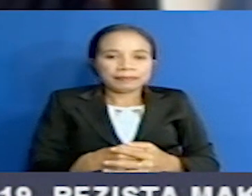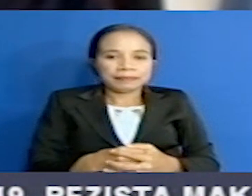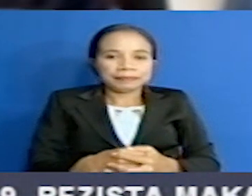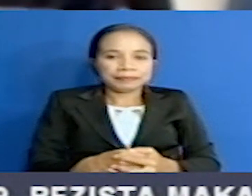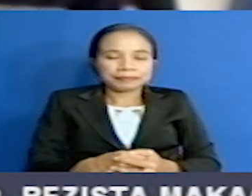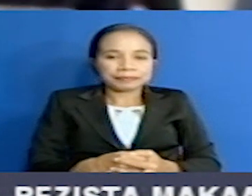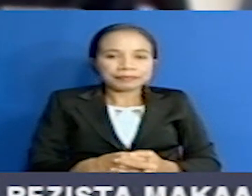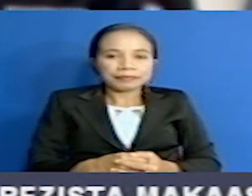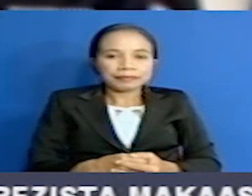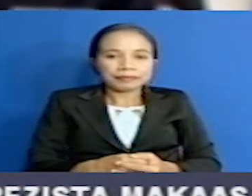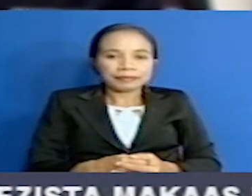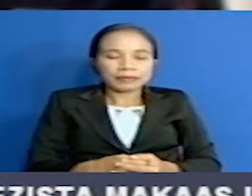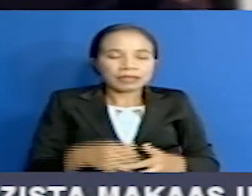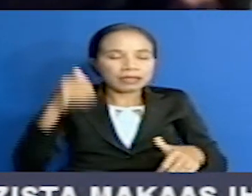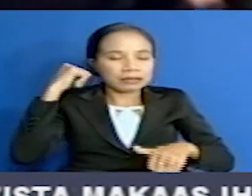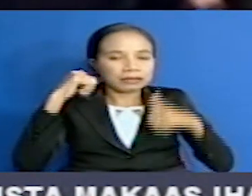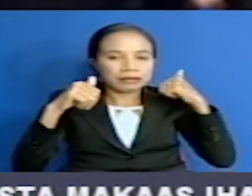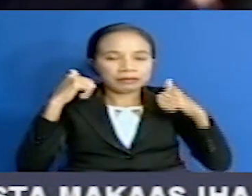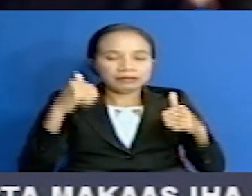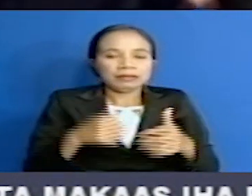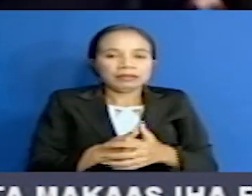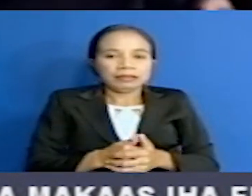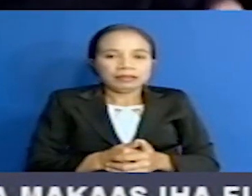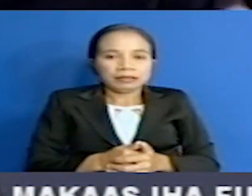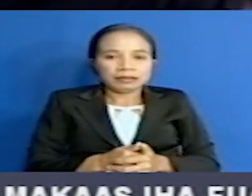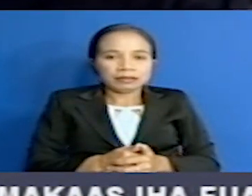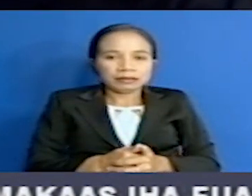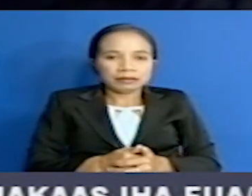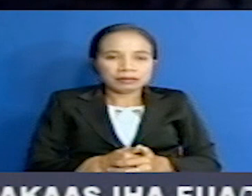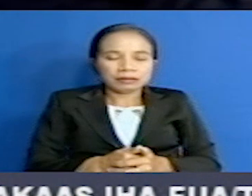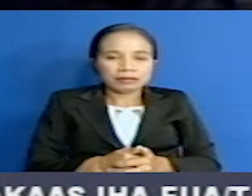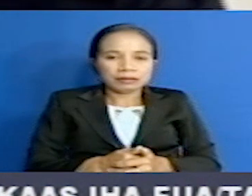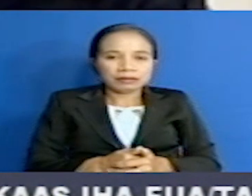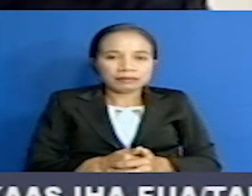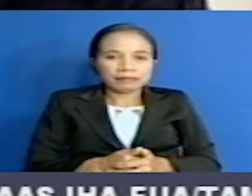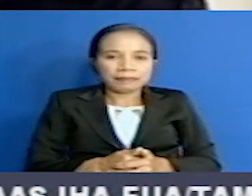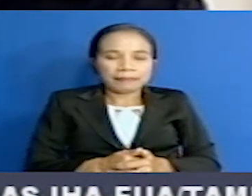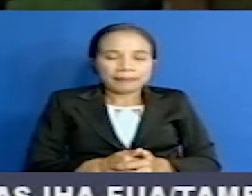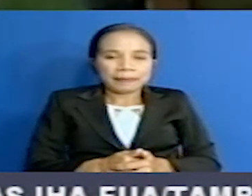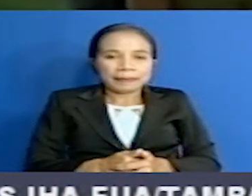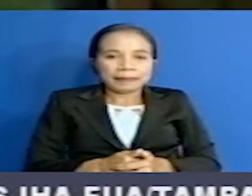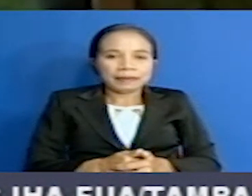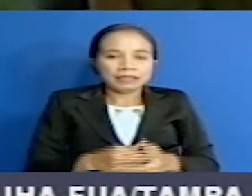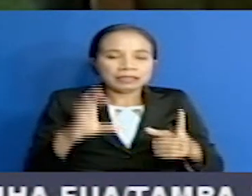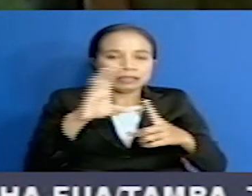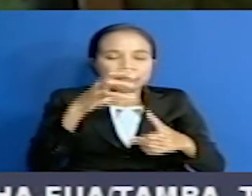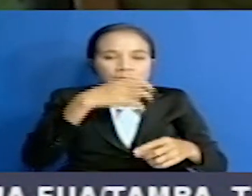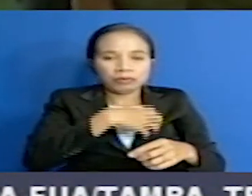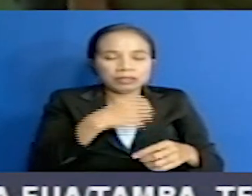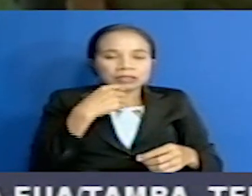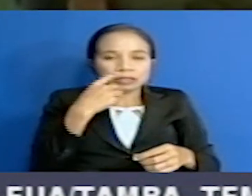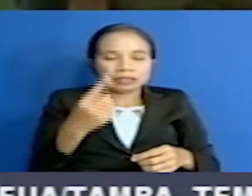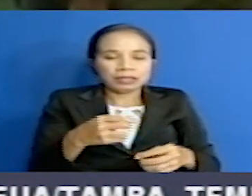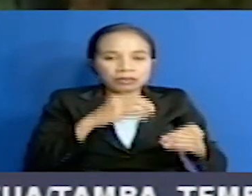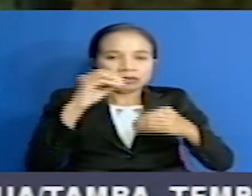na, atividade sira kongri ang kata krama amu na afila pal, na be ite na ekipa la afila ba da. Comissário Faustino da Costa confirma